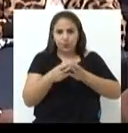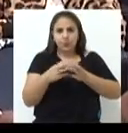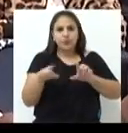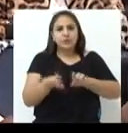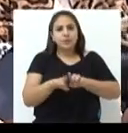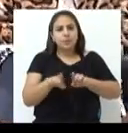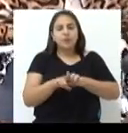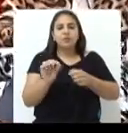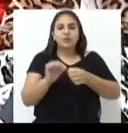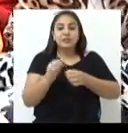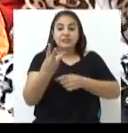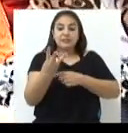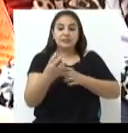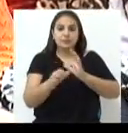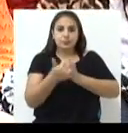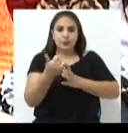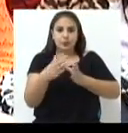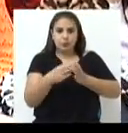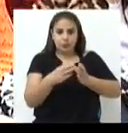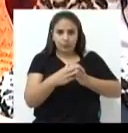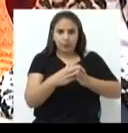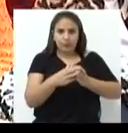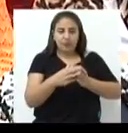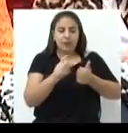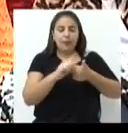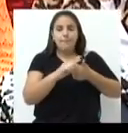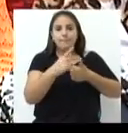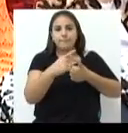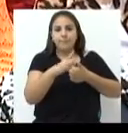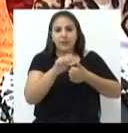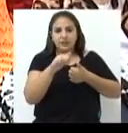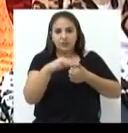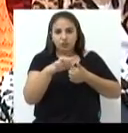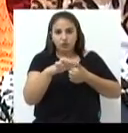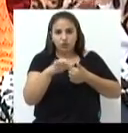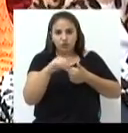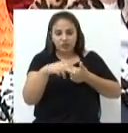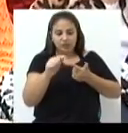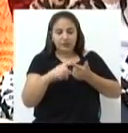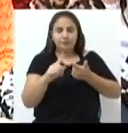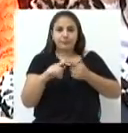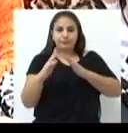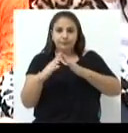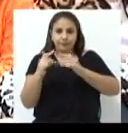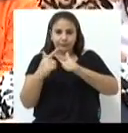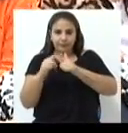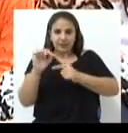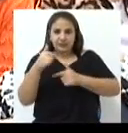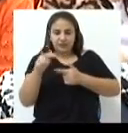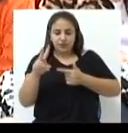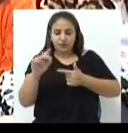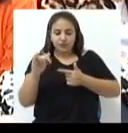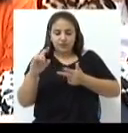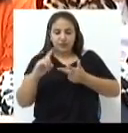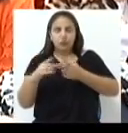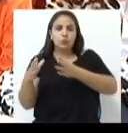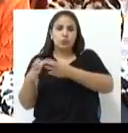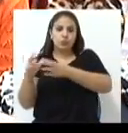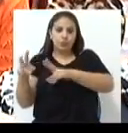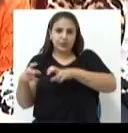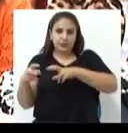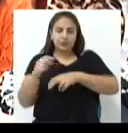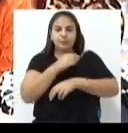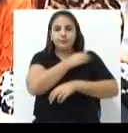criados 3 primeiros grupos. Um na Vila Planaltina, um na Igreja São Vicente e um grupo do interior.